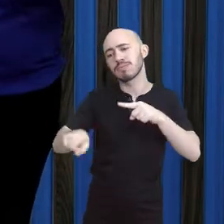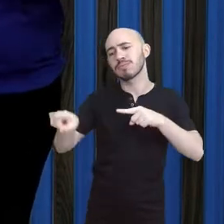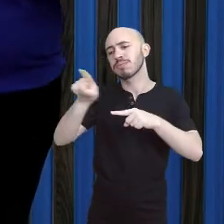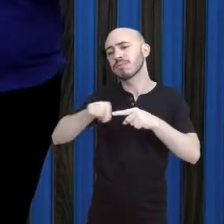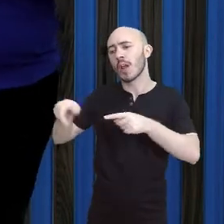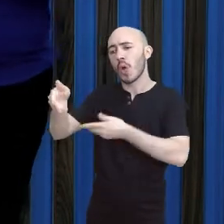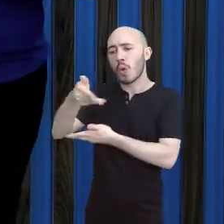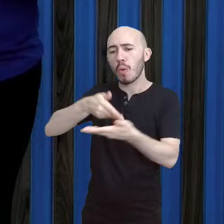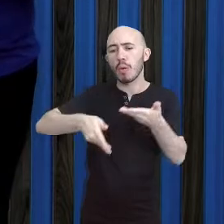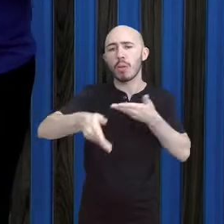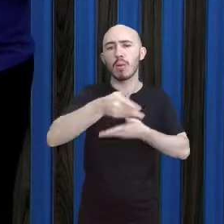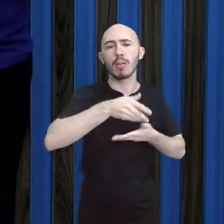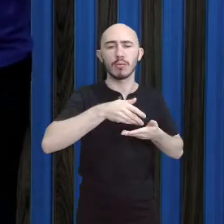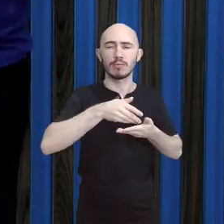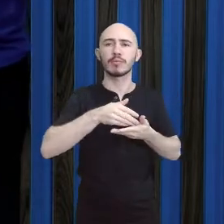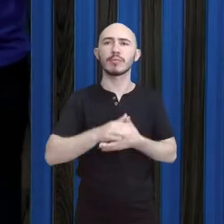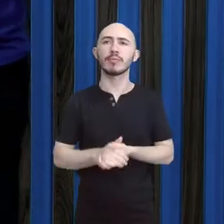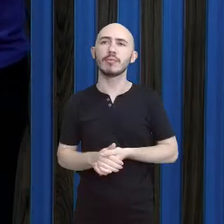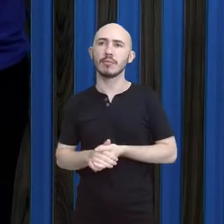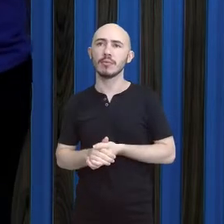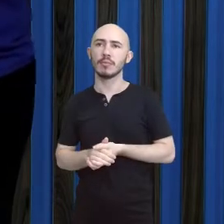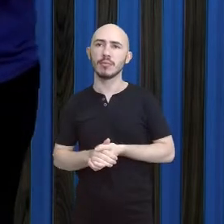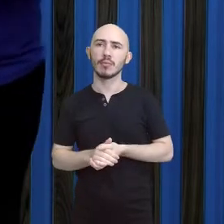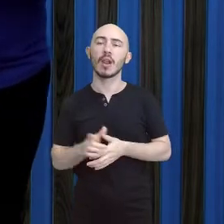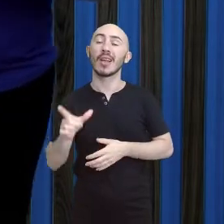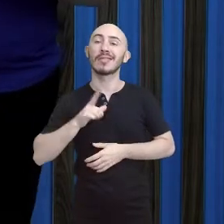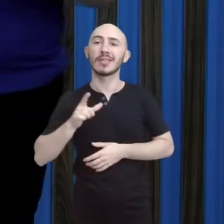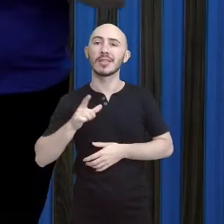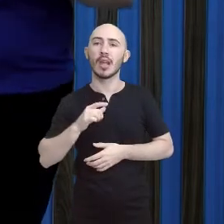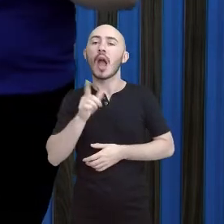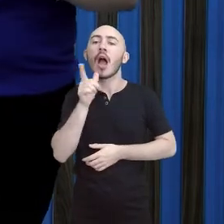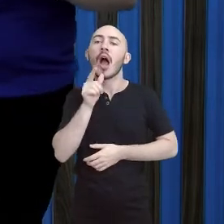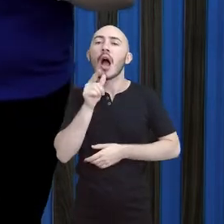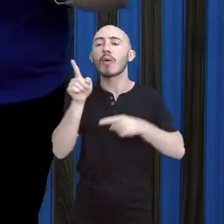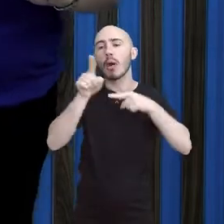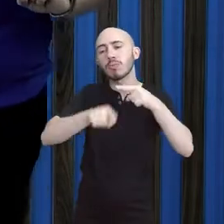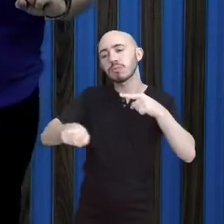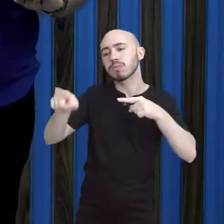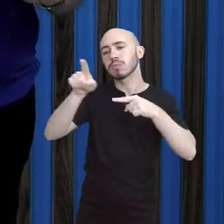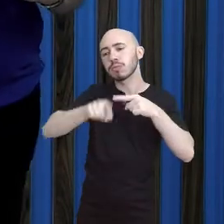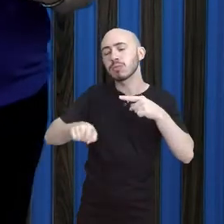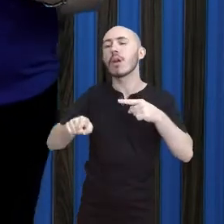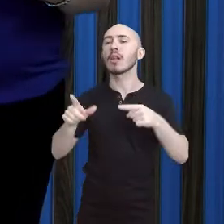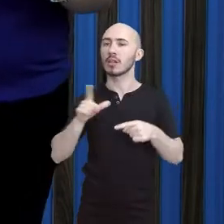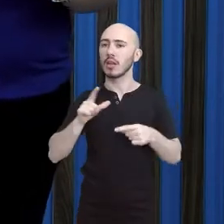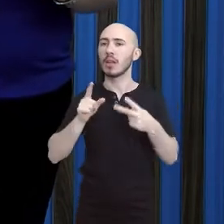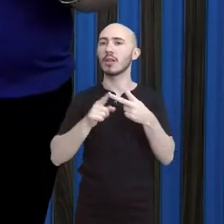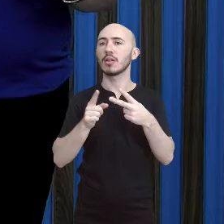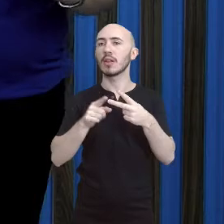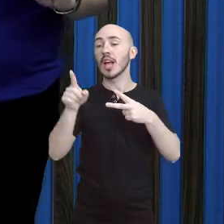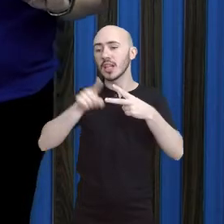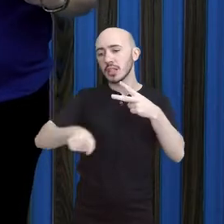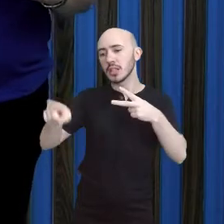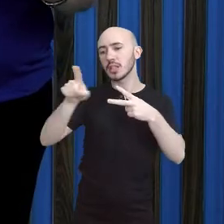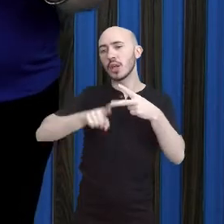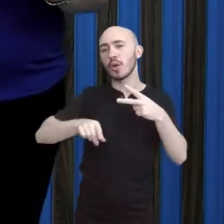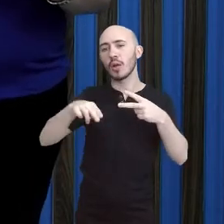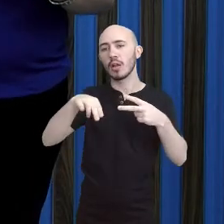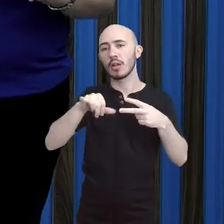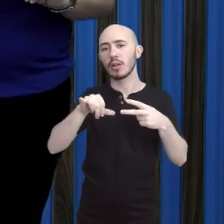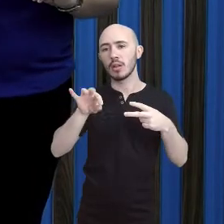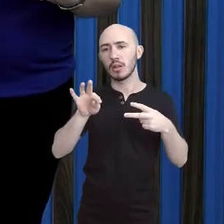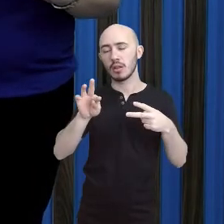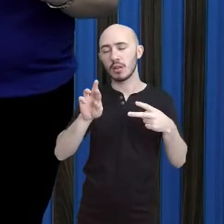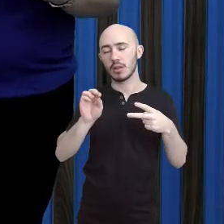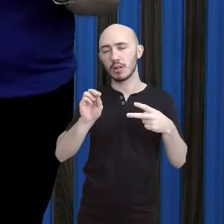ambiente. Então, por exemplo, existem ciclos da água, né, ciclo do nitrogênio na natureza. Vocês já devem ter